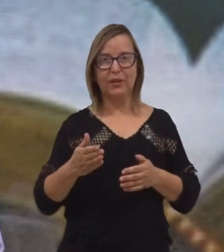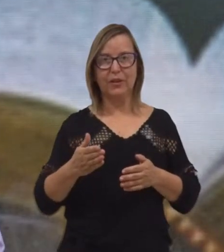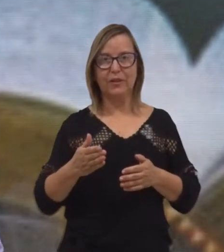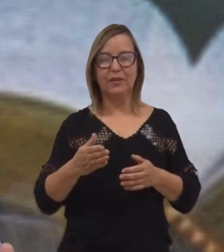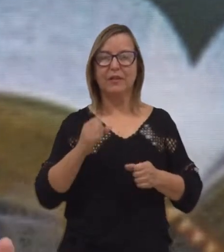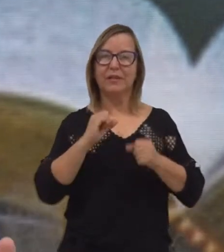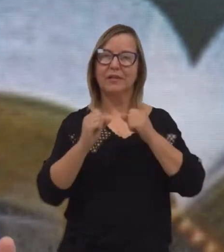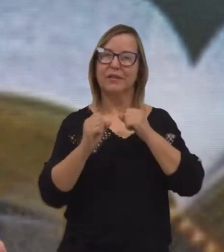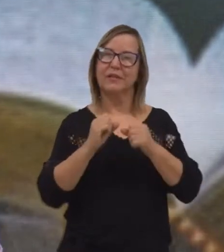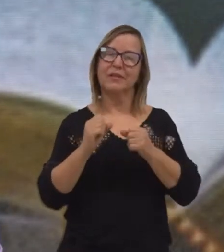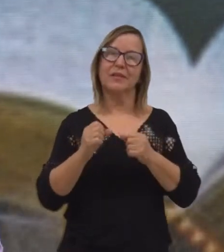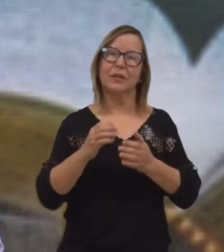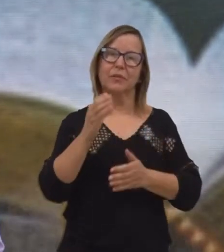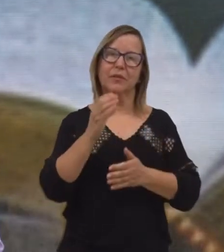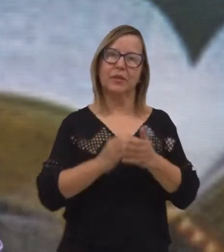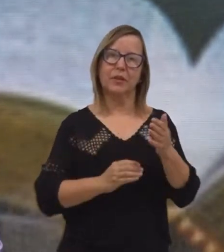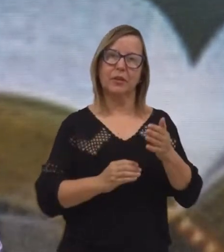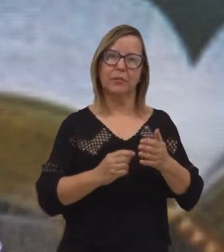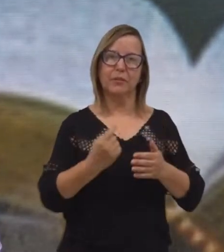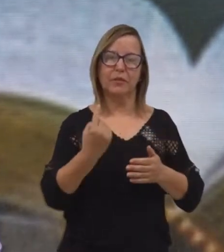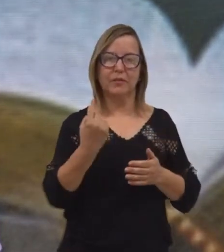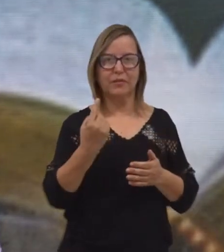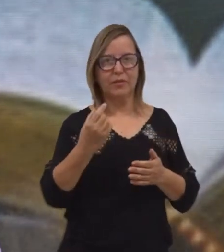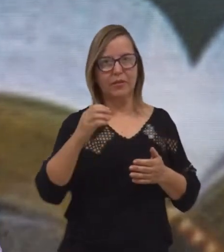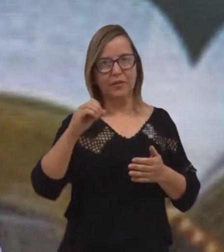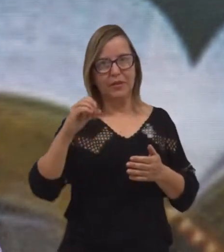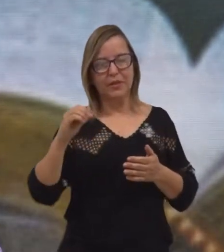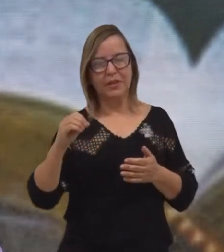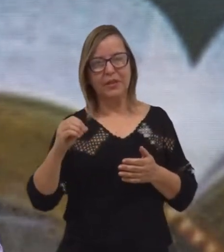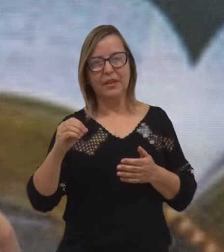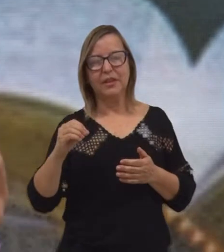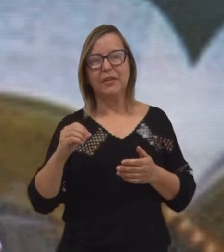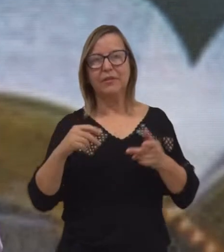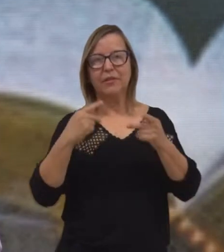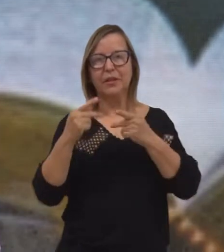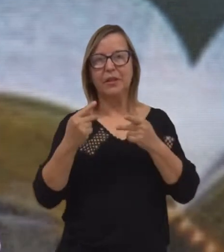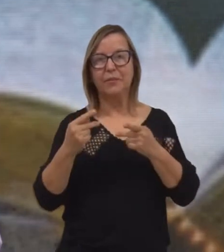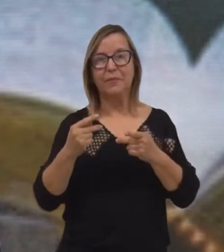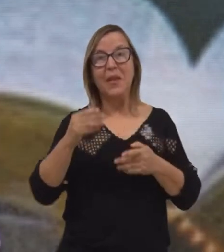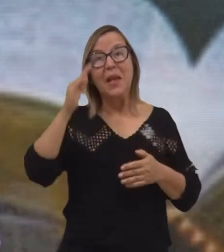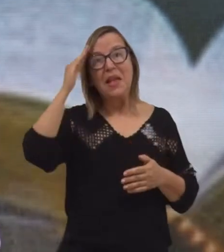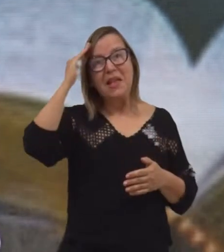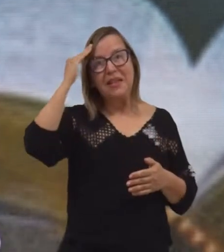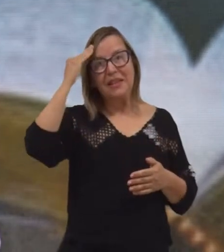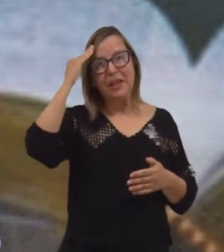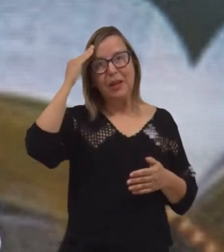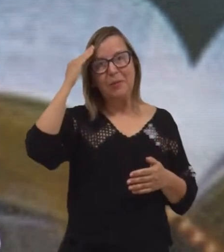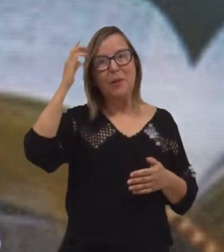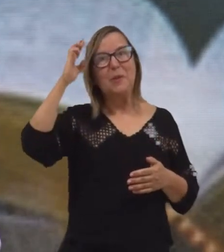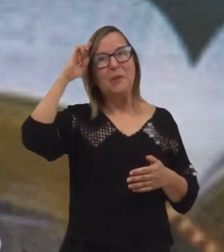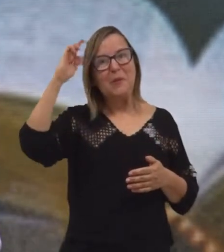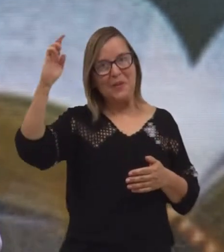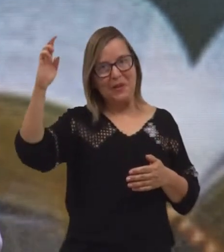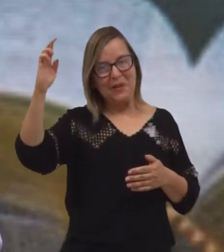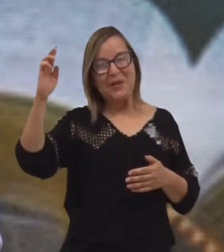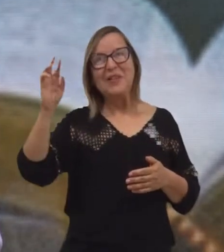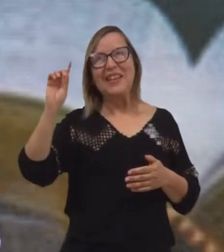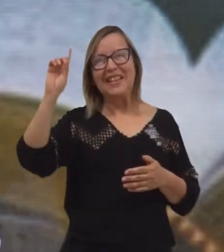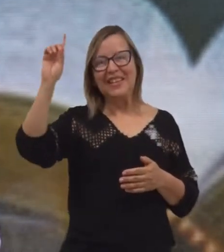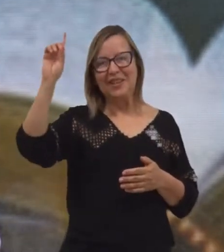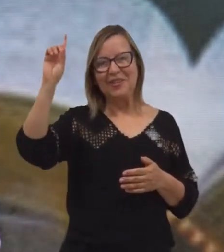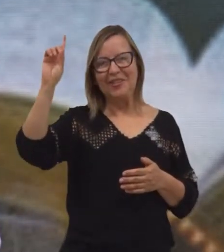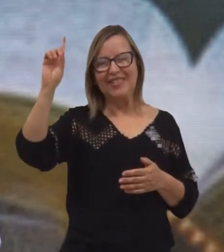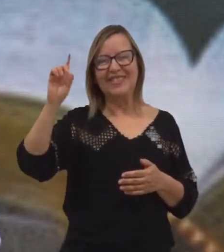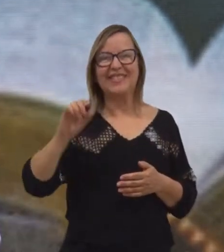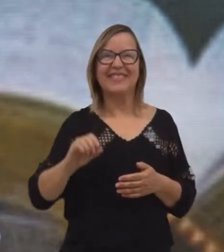100, o salmista está dizendo assim: sabei que o Senhor é Deus.